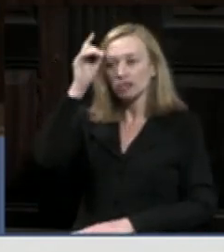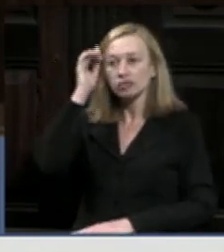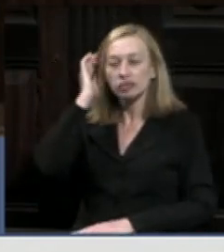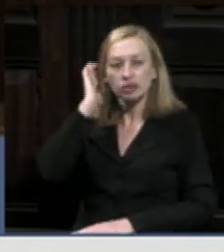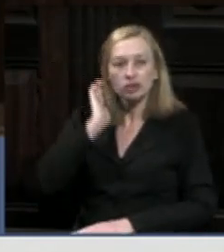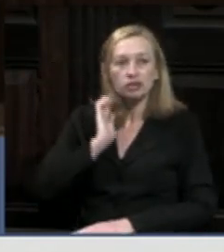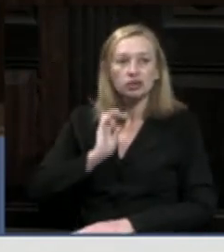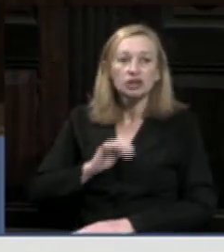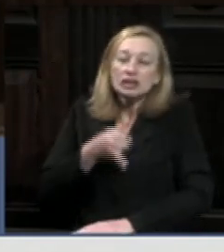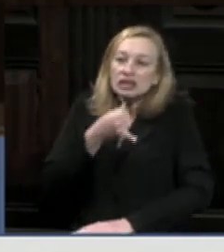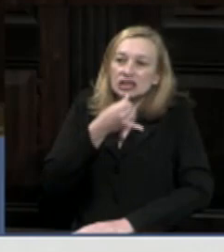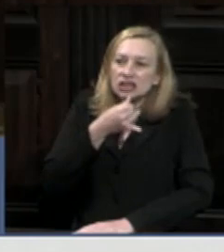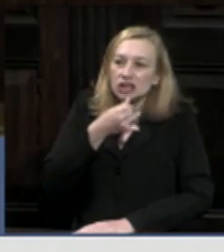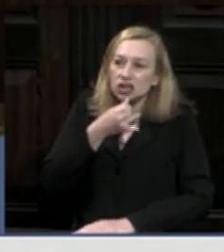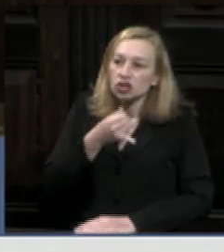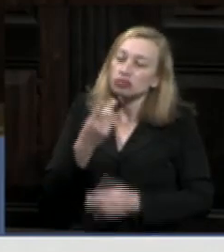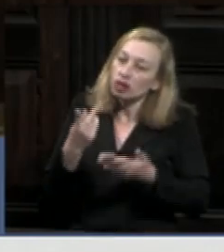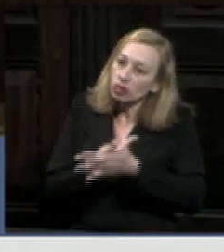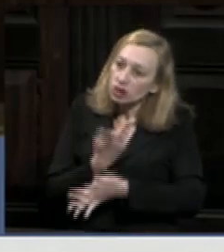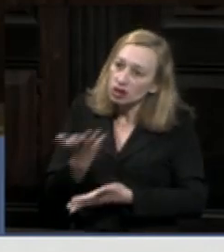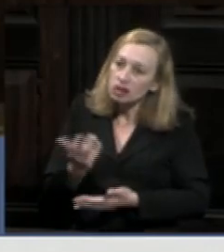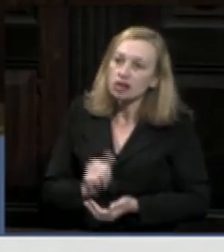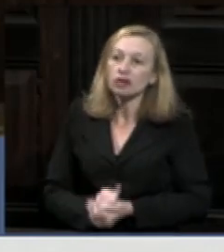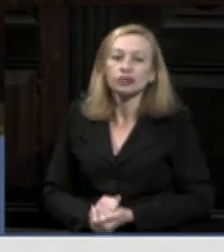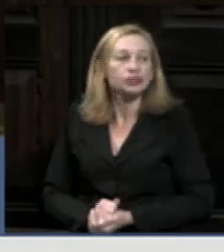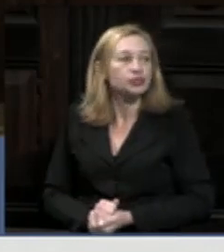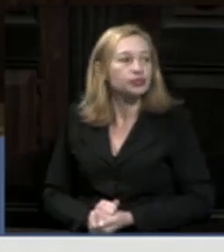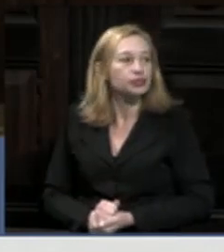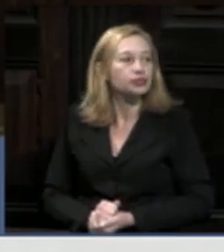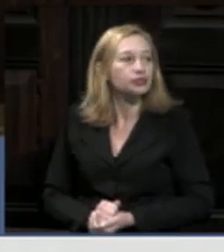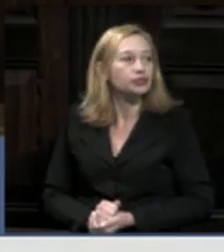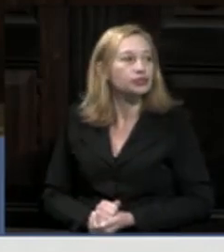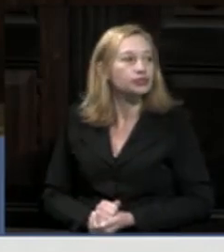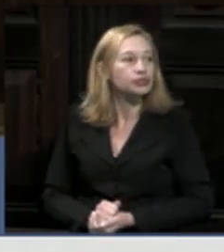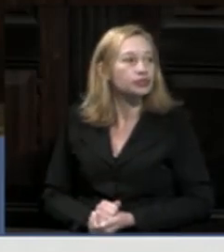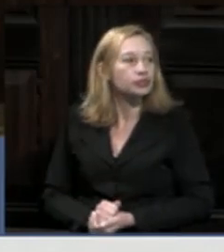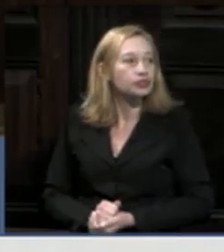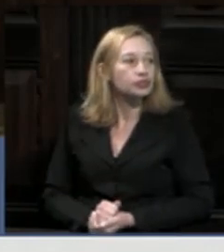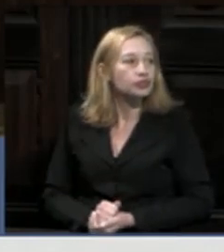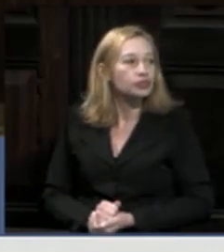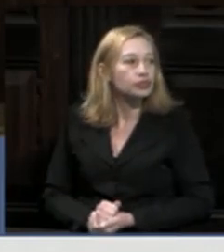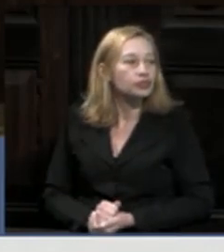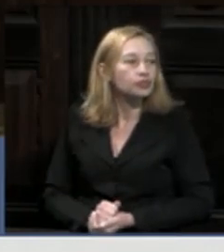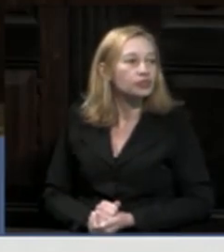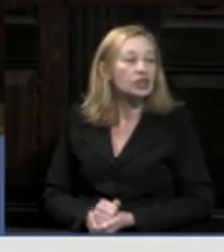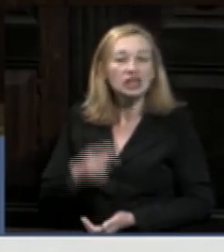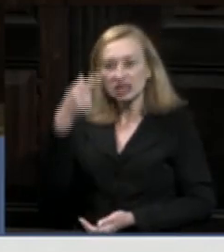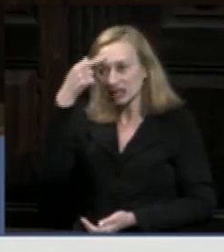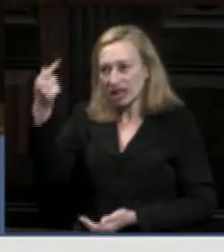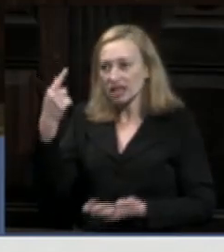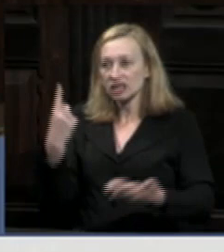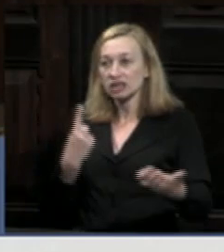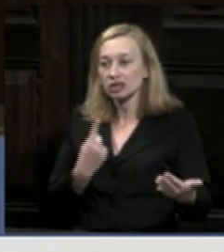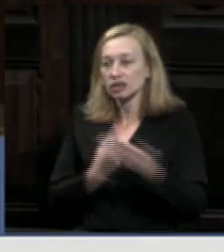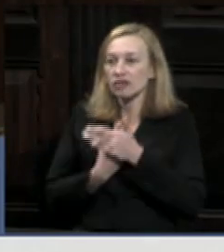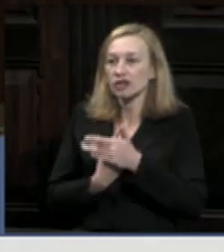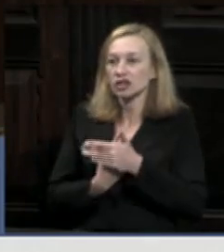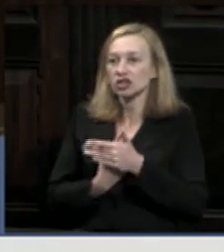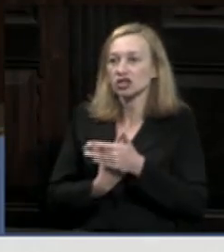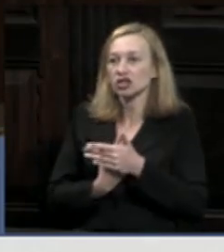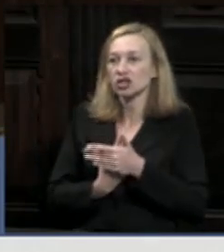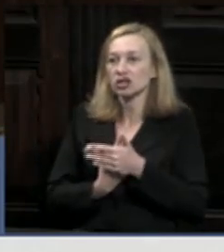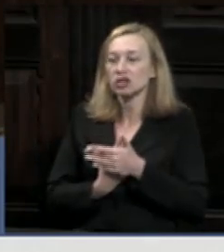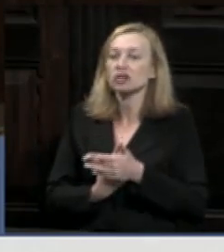lamentável um ataque à democracia se as idéias defendidas pelo candidato a presidente pelo